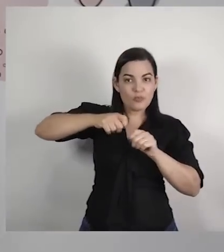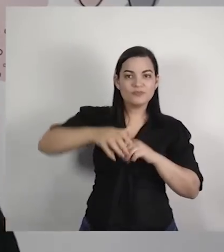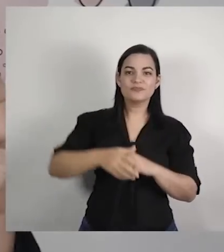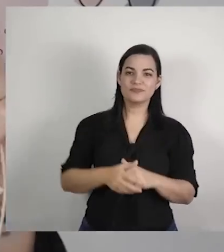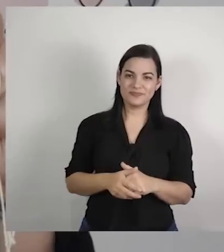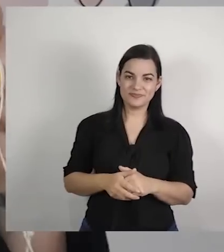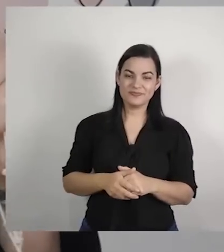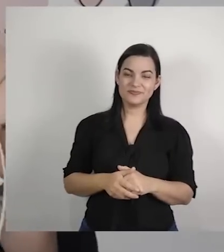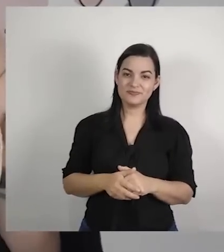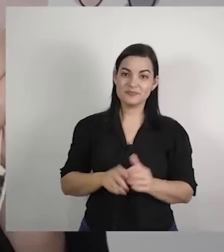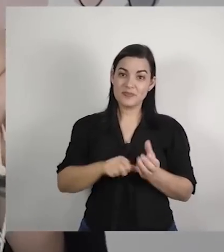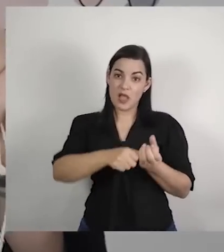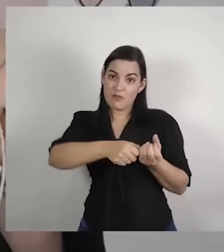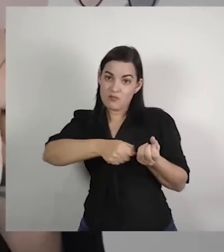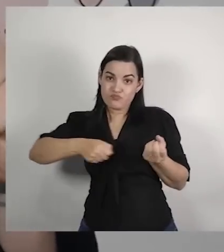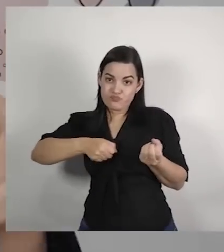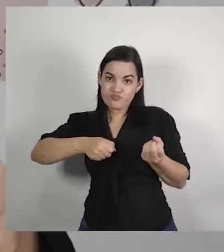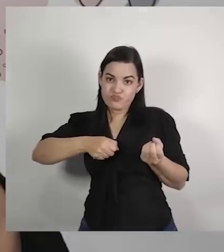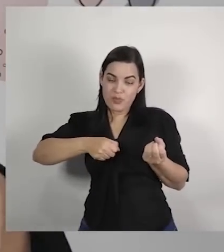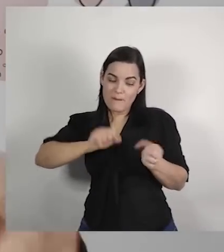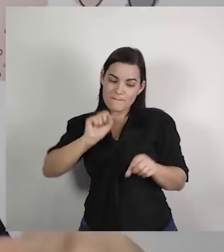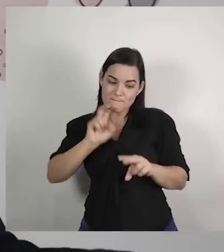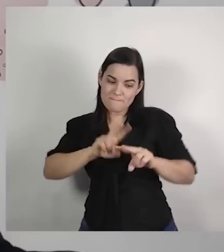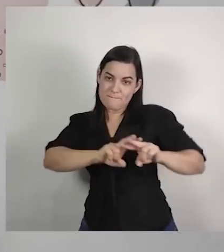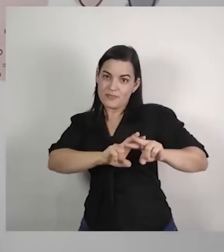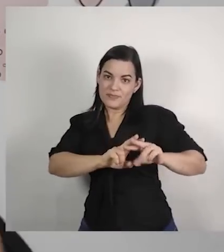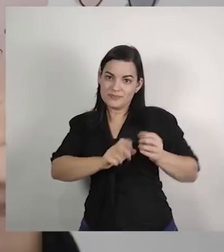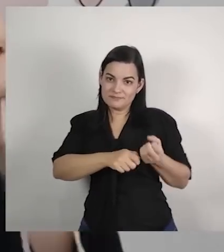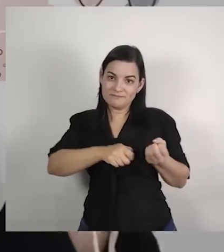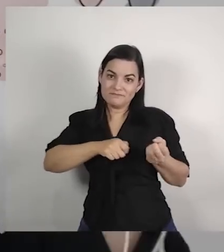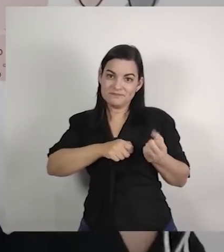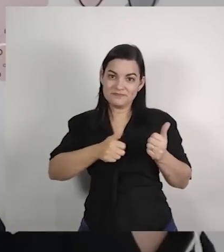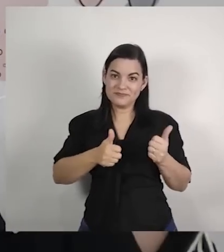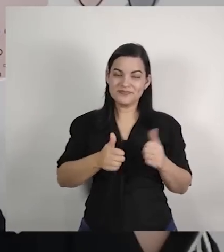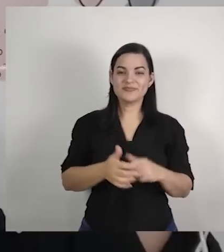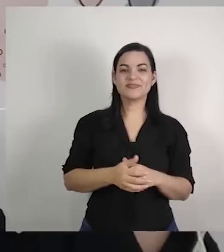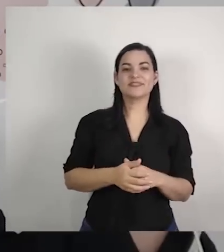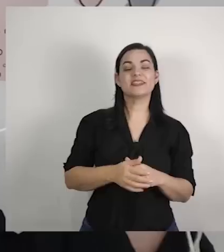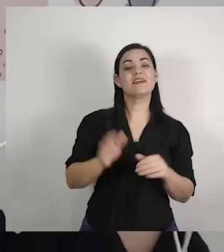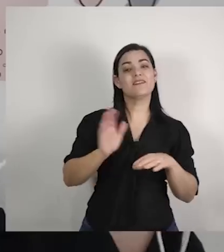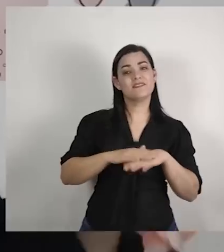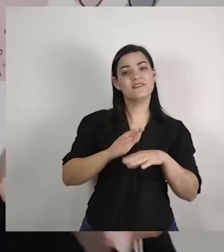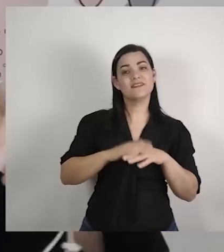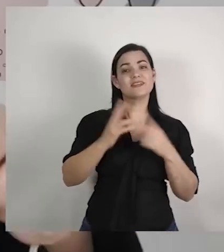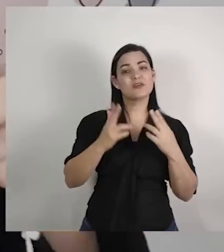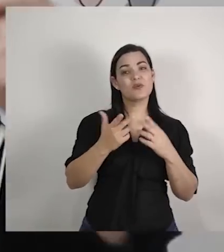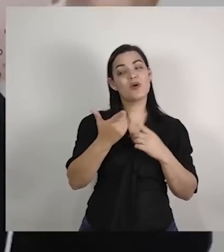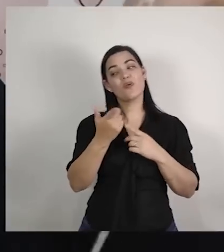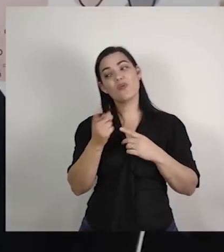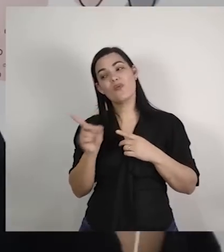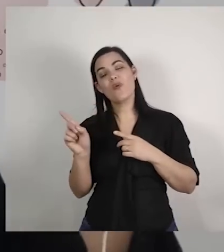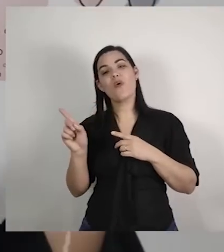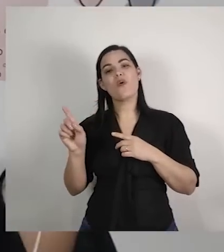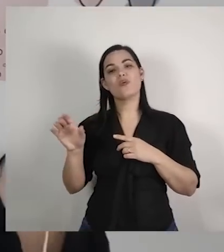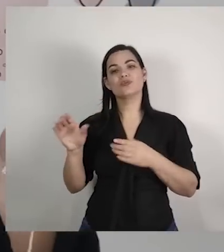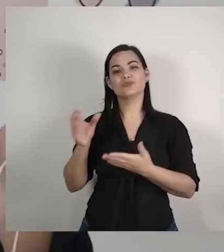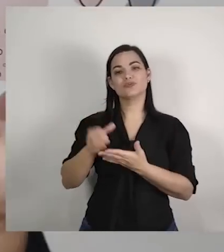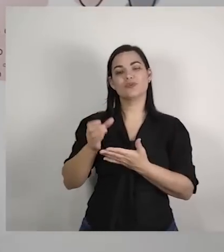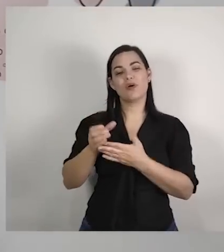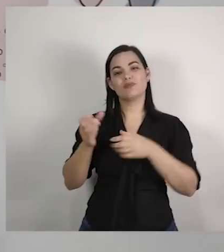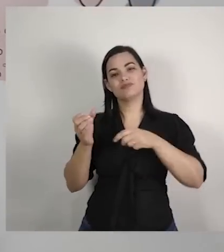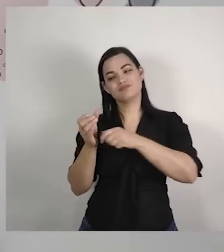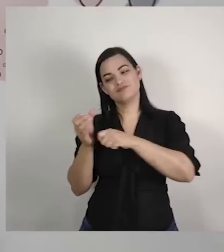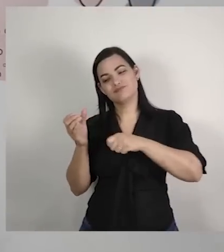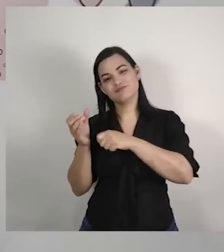eu dou um nozinho aqui na ponta, ó, pra ele não escapar, tá bom? Aí eu vou fazer a mesma coisa na